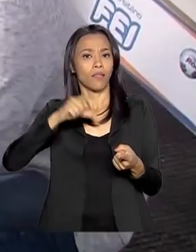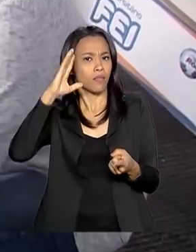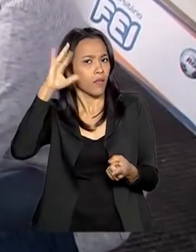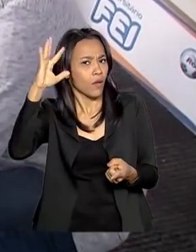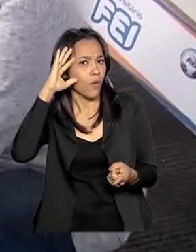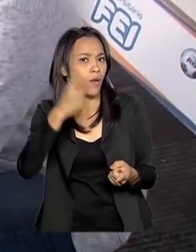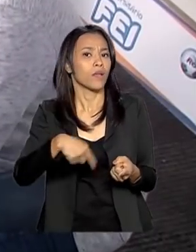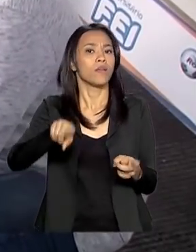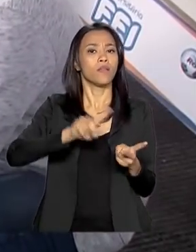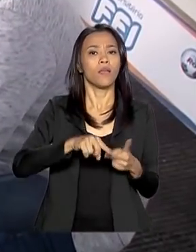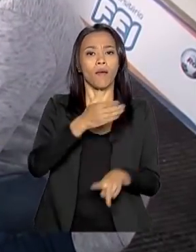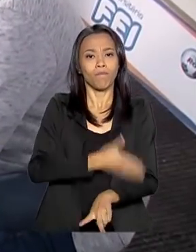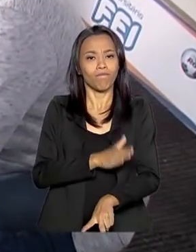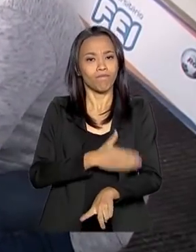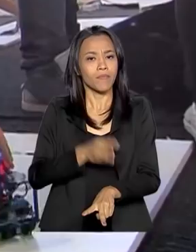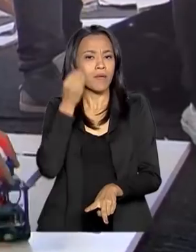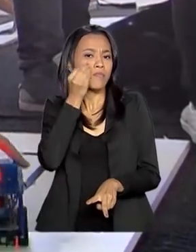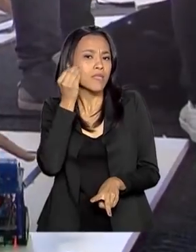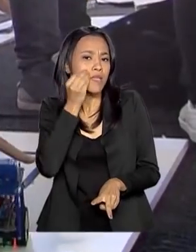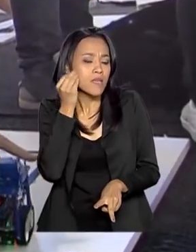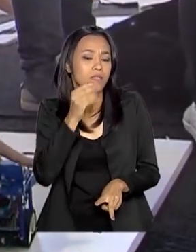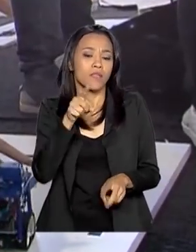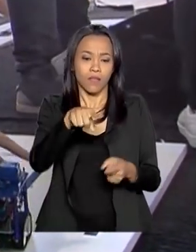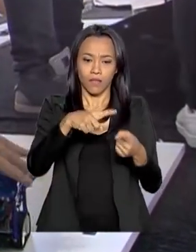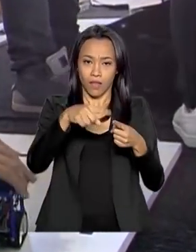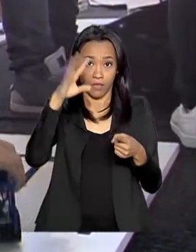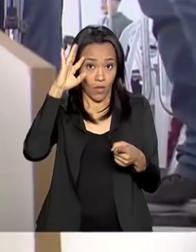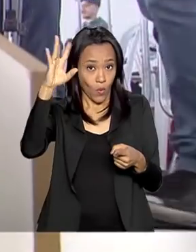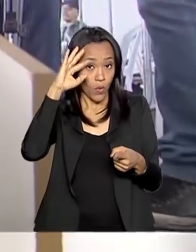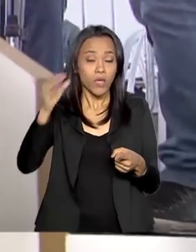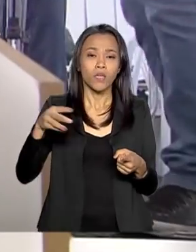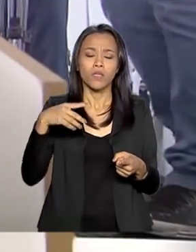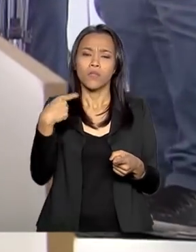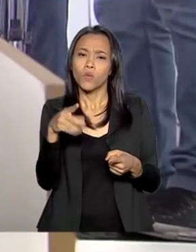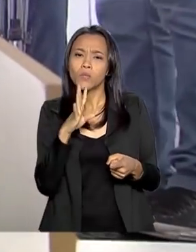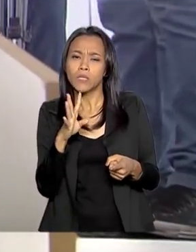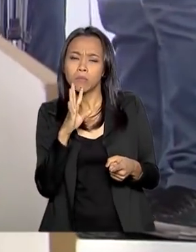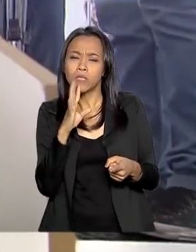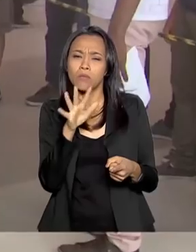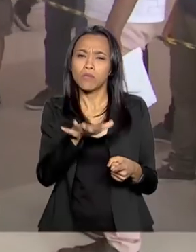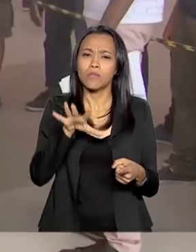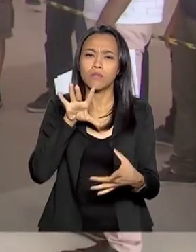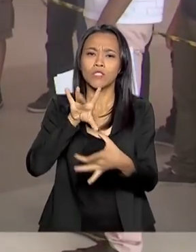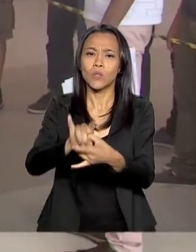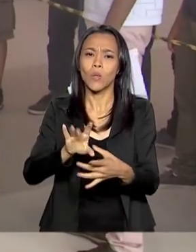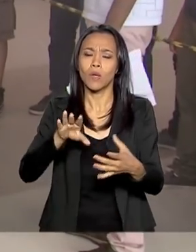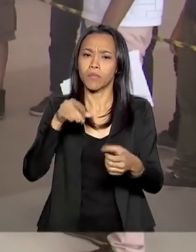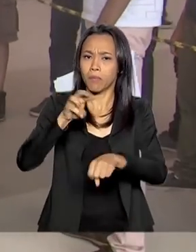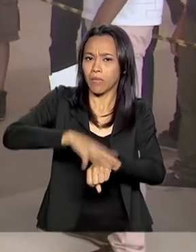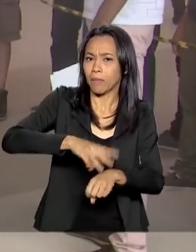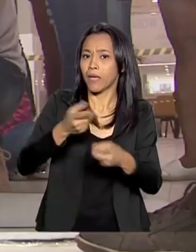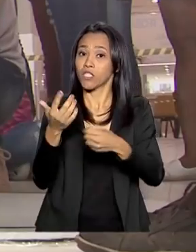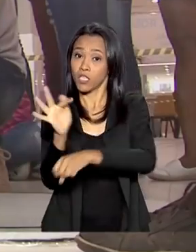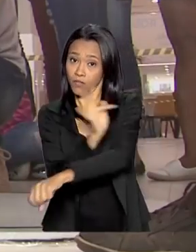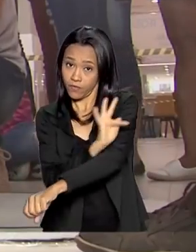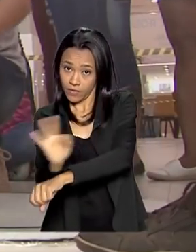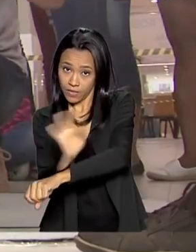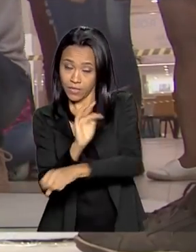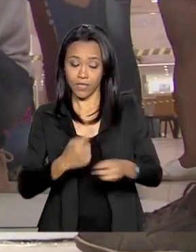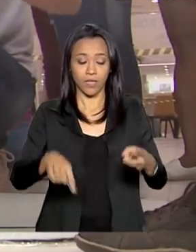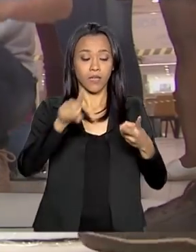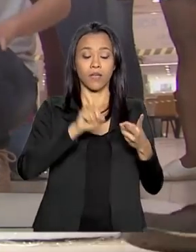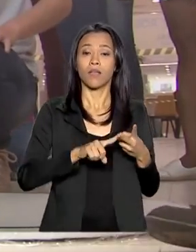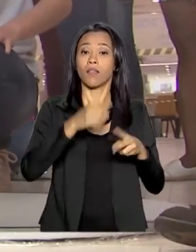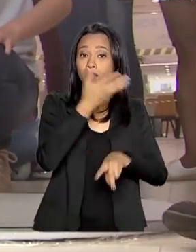prática. Na teórica, são testados conhecimentos escolares que podem ser aplicados à robótica, como matemática e física. Na